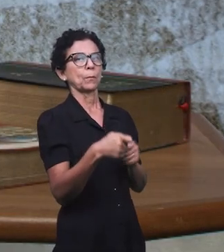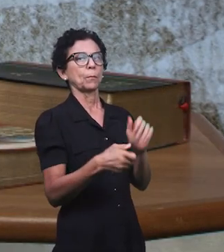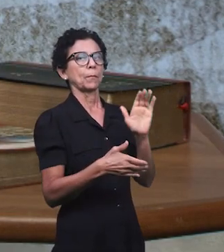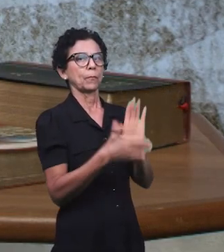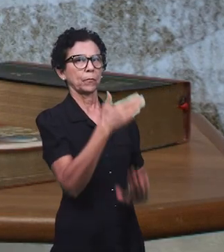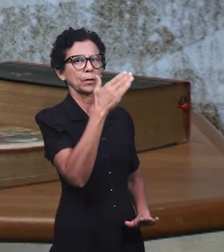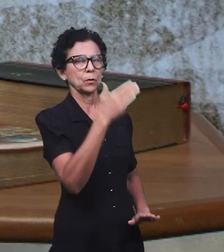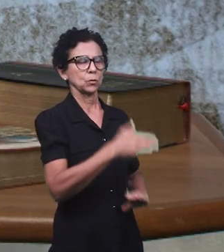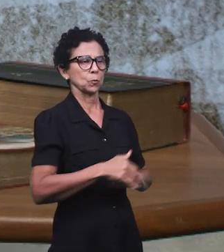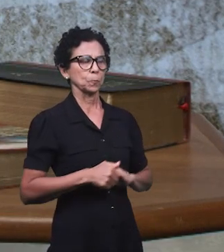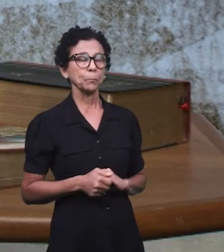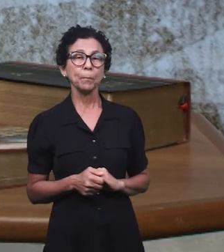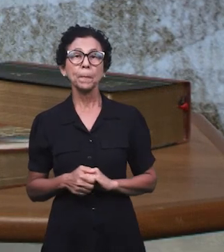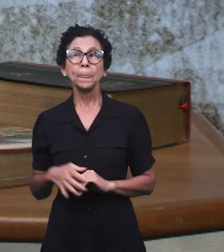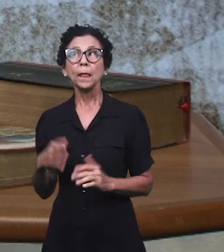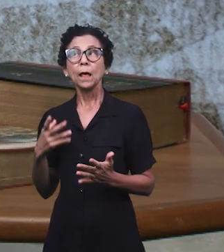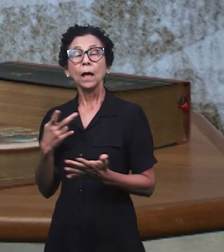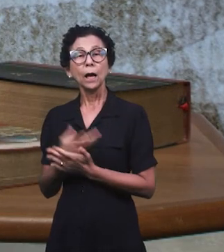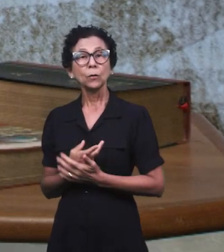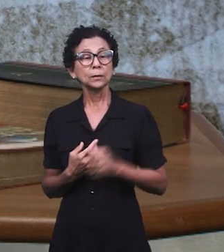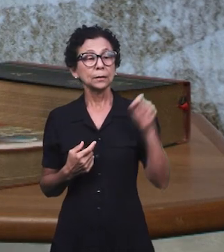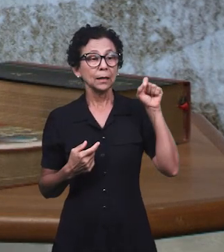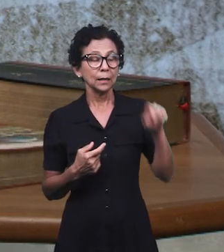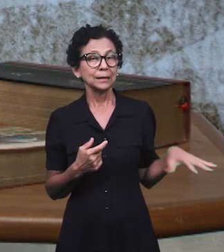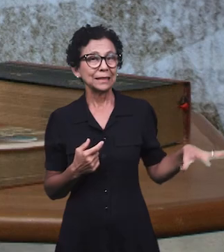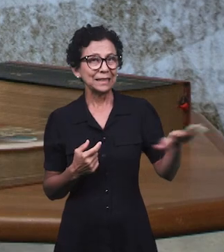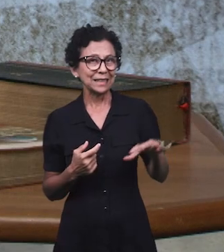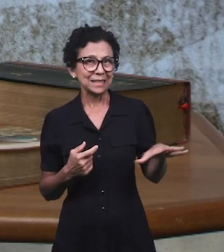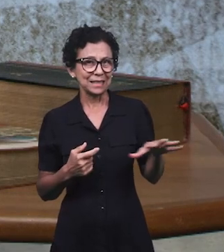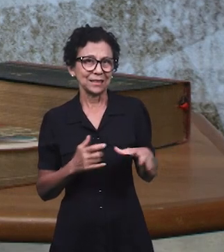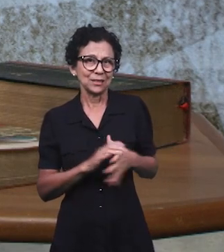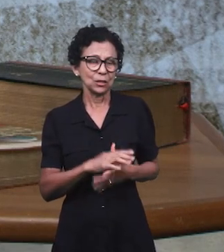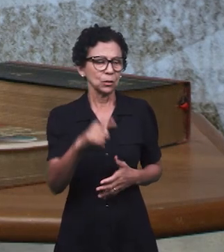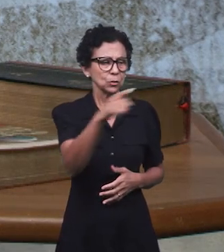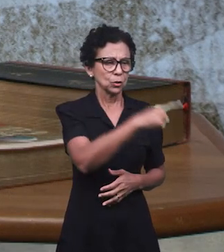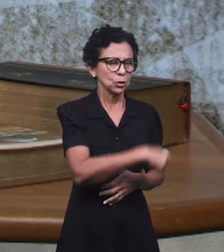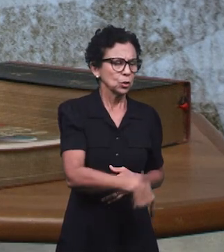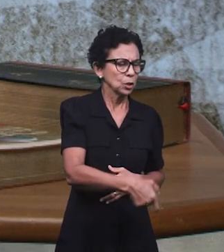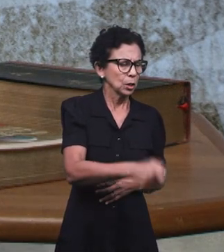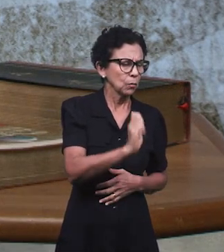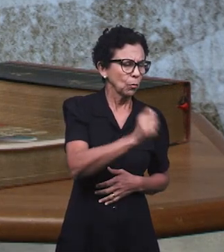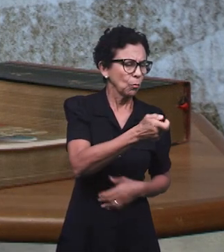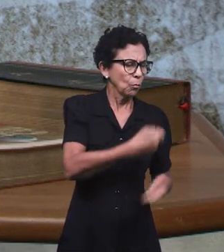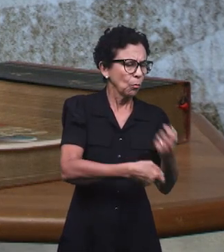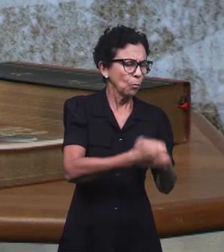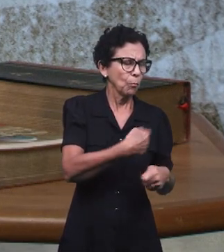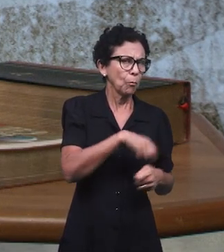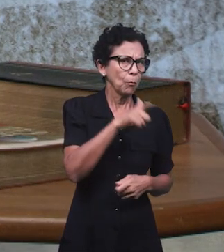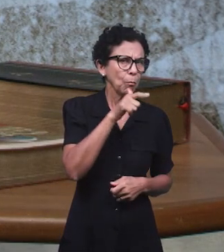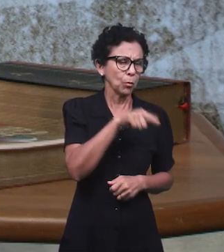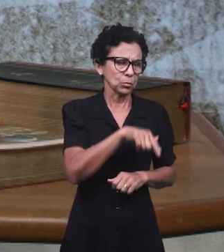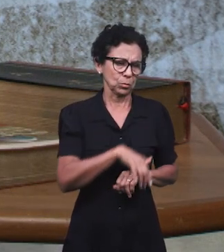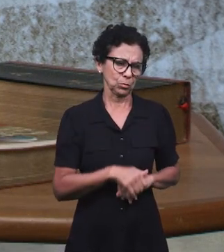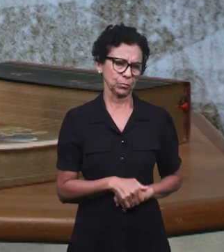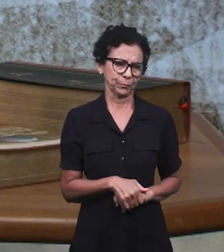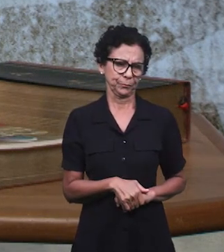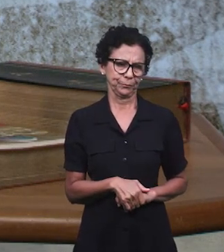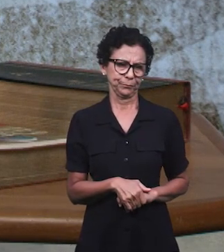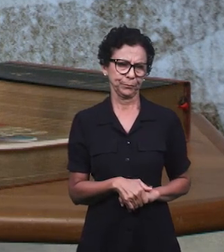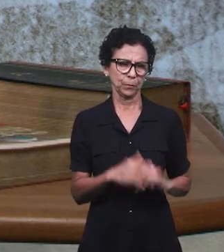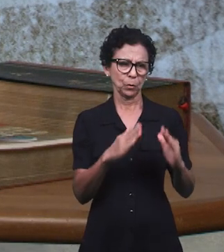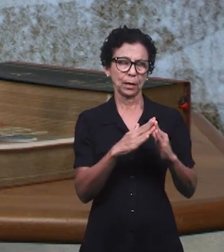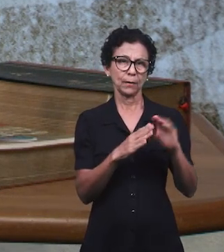Isaque vinha do caminho do poço de Laarói, porque habitava na terra do sul.